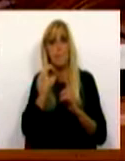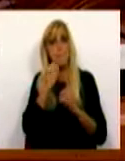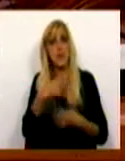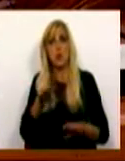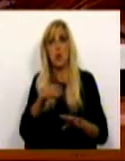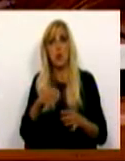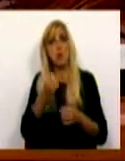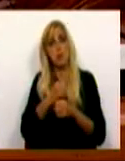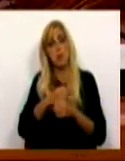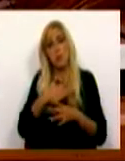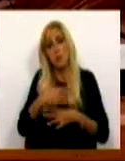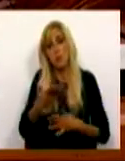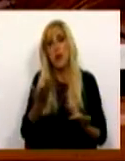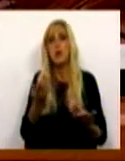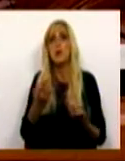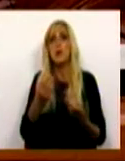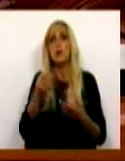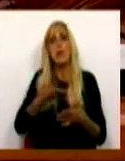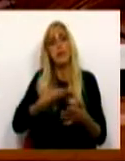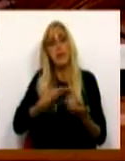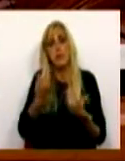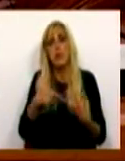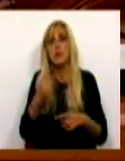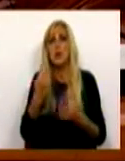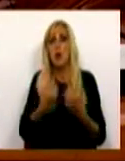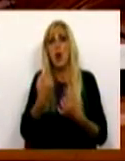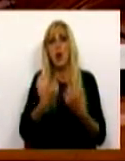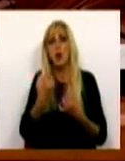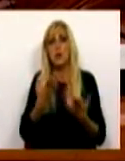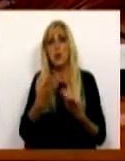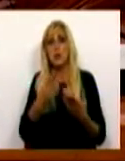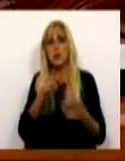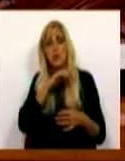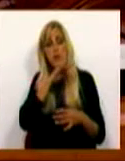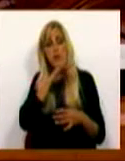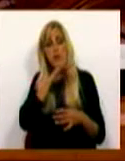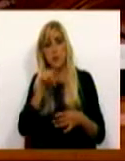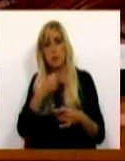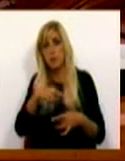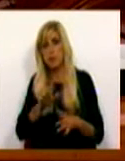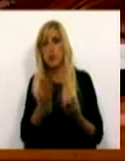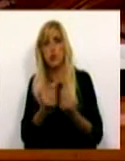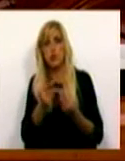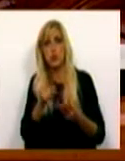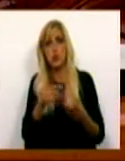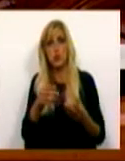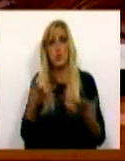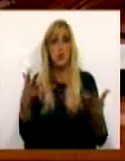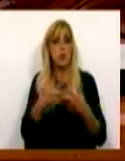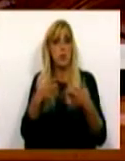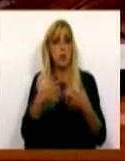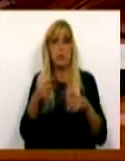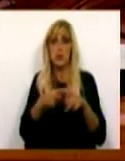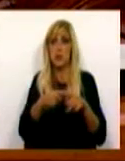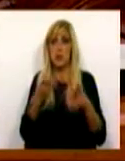Perderam o emprego, perderam investimentos, ficaram com dívidas e, em alguns casos relatados, arrastaram consigo os familiares. A gestão de conflitos de interesse mereceu